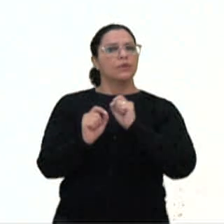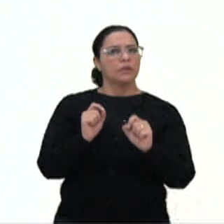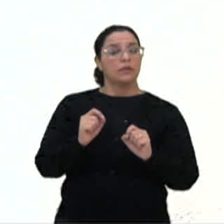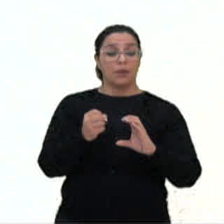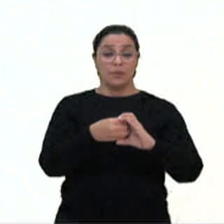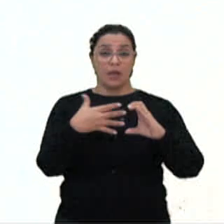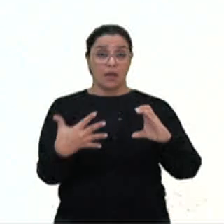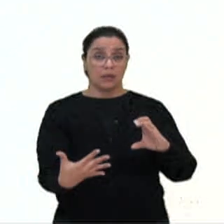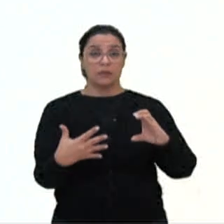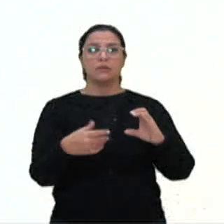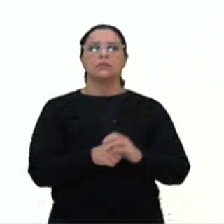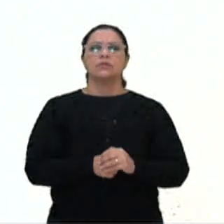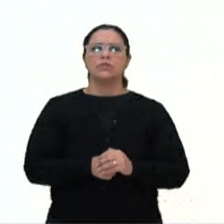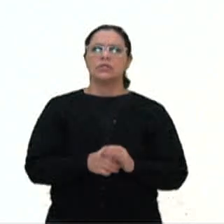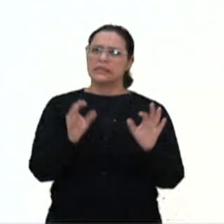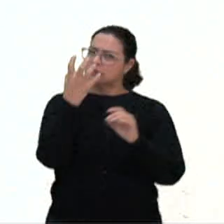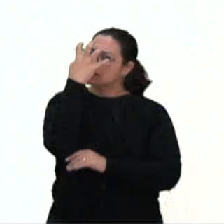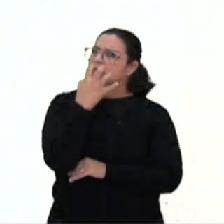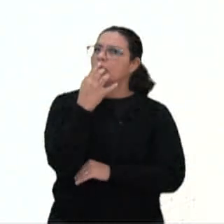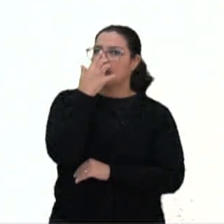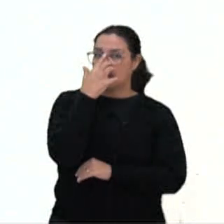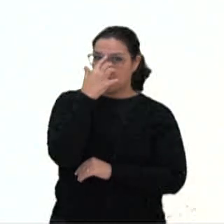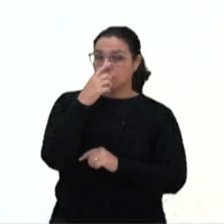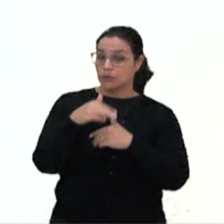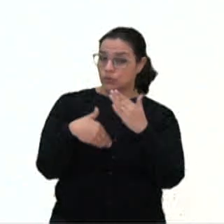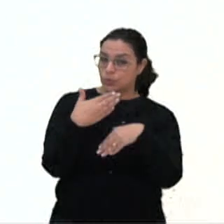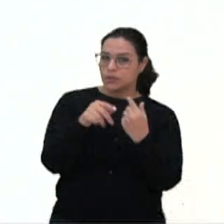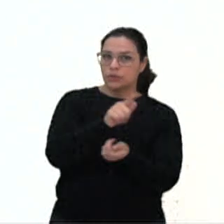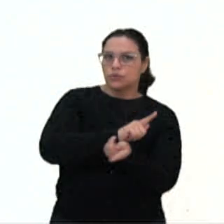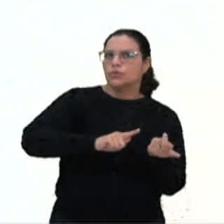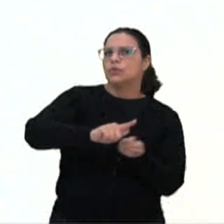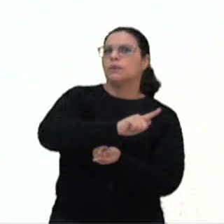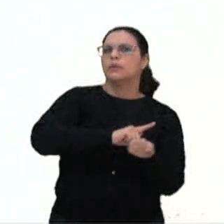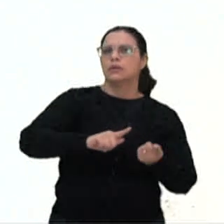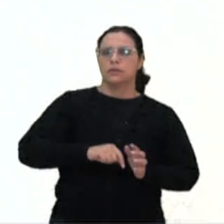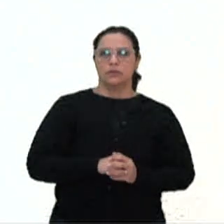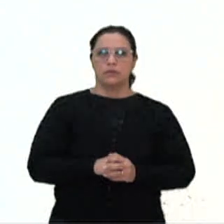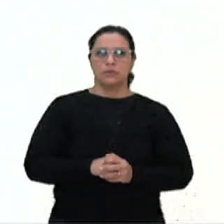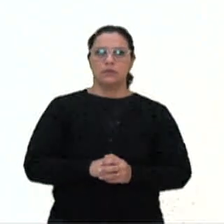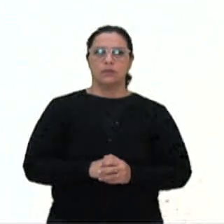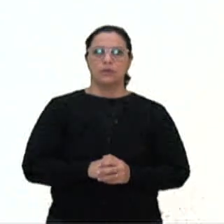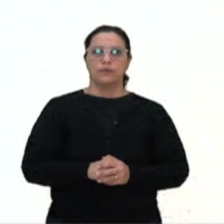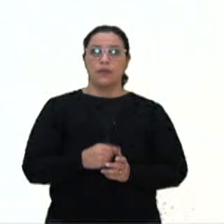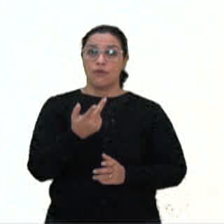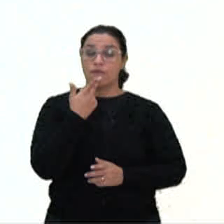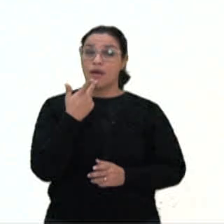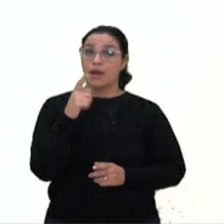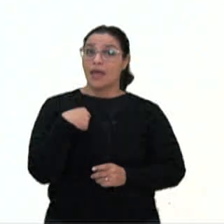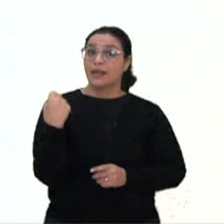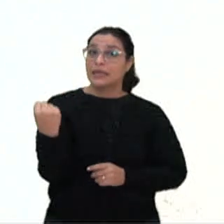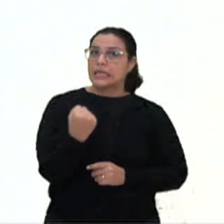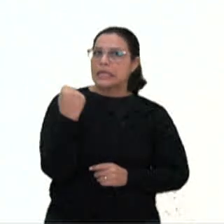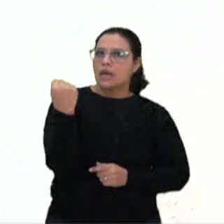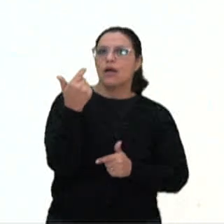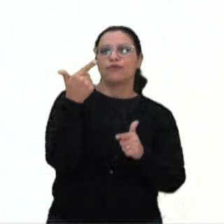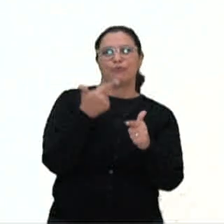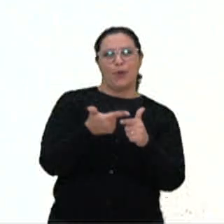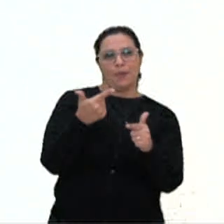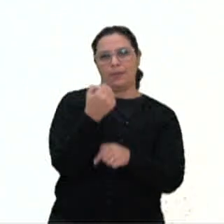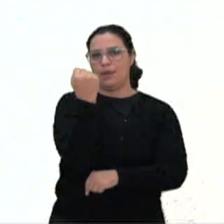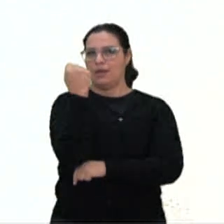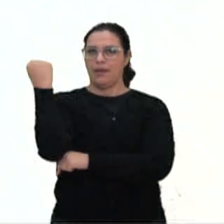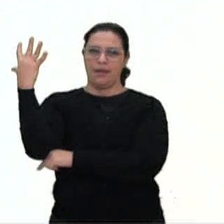Uma característica bem séria do processo de globalização é o agravamento dos problemas